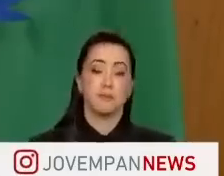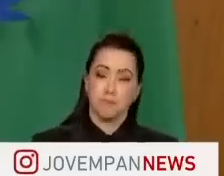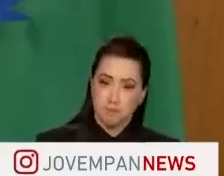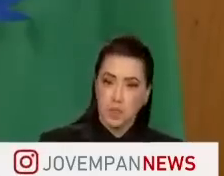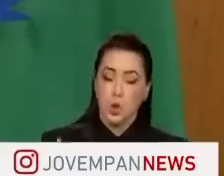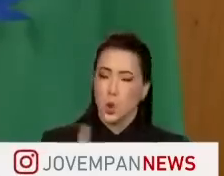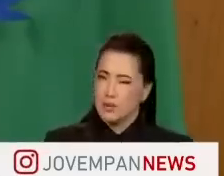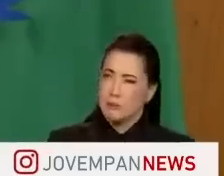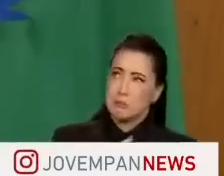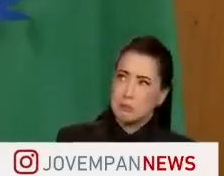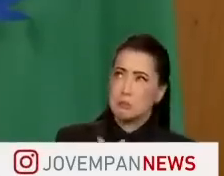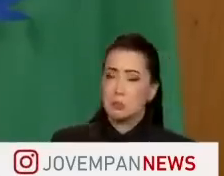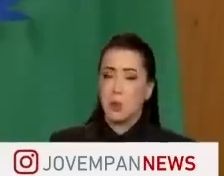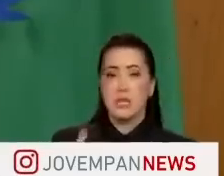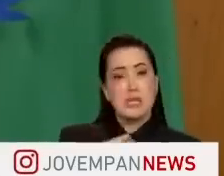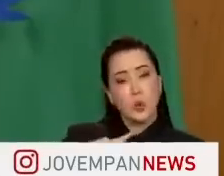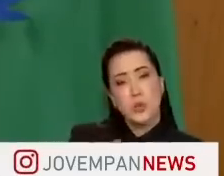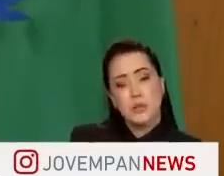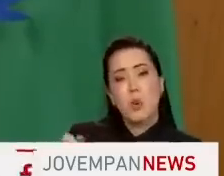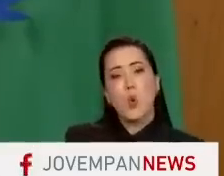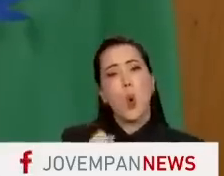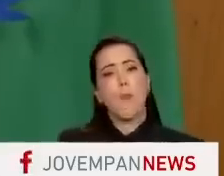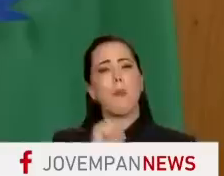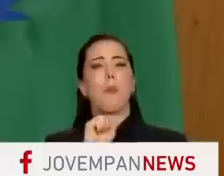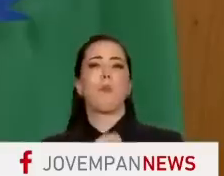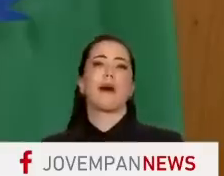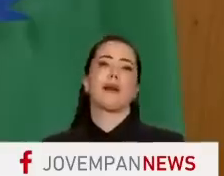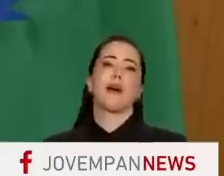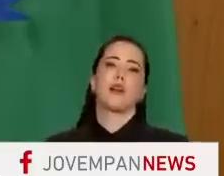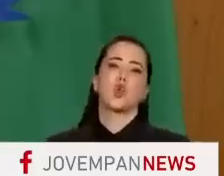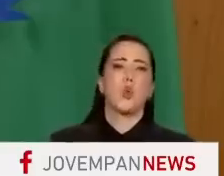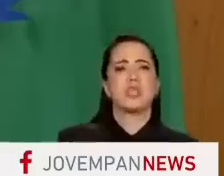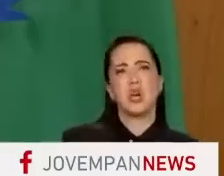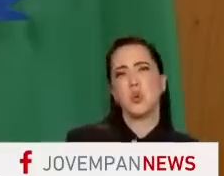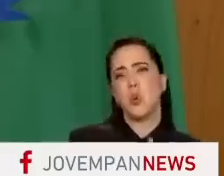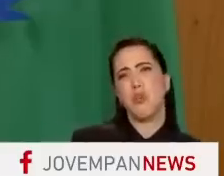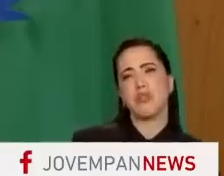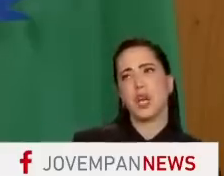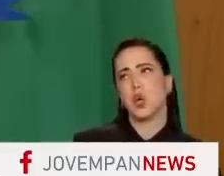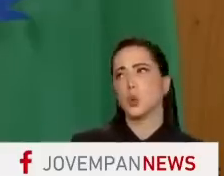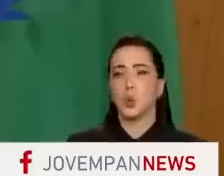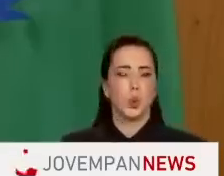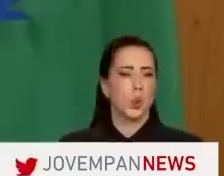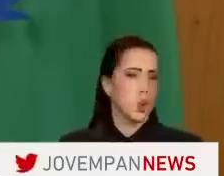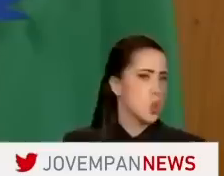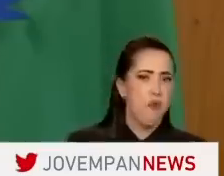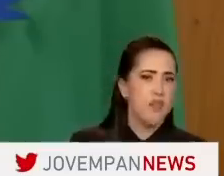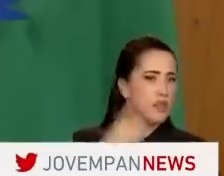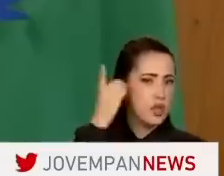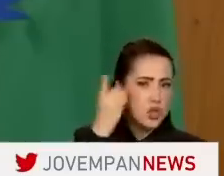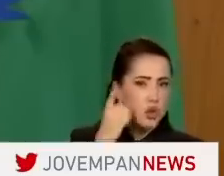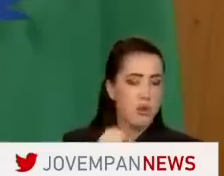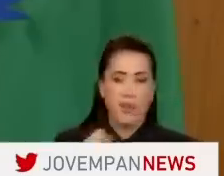mil ombros paradas obras que começaram no meu governo que começaram no governo da Dilma e que ela teve uma